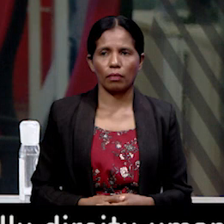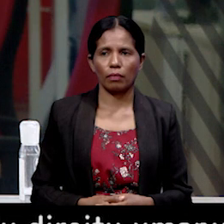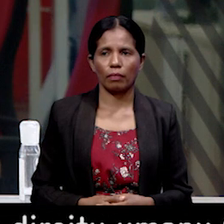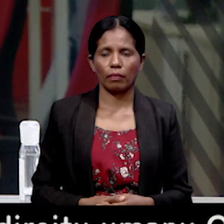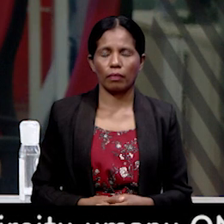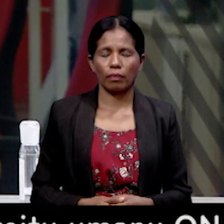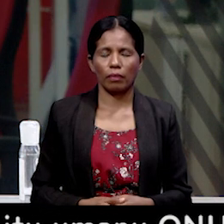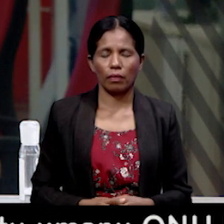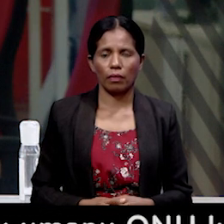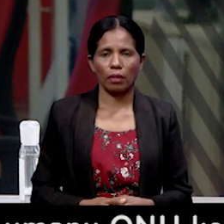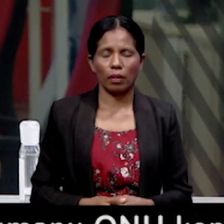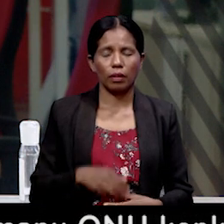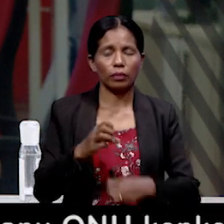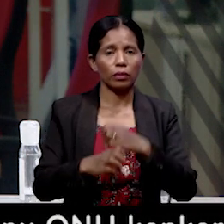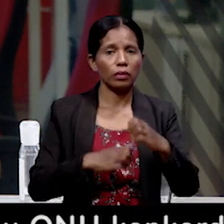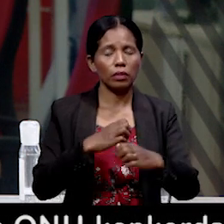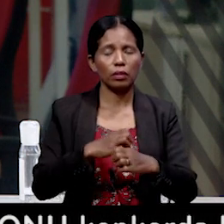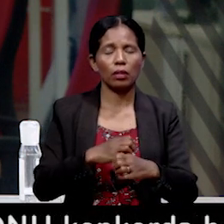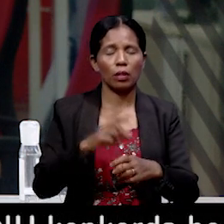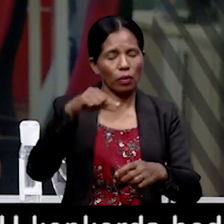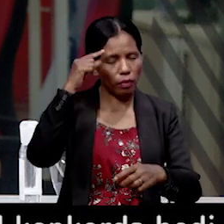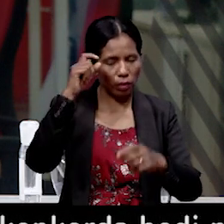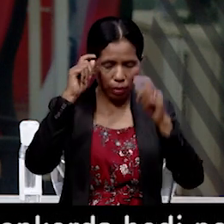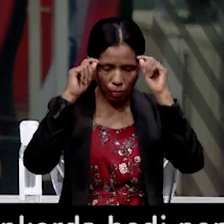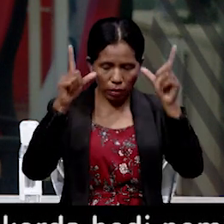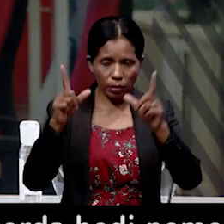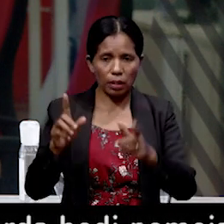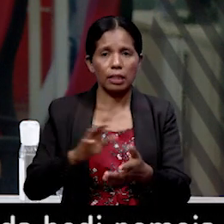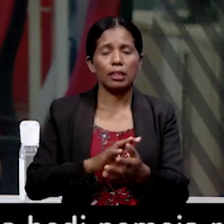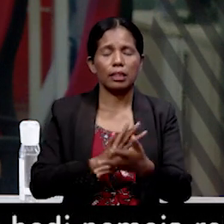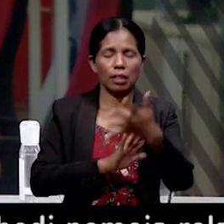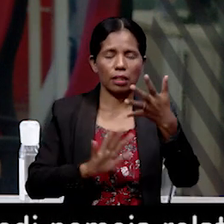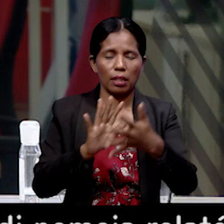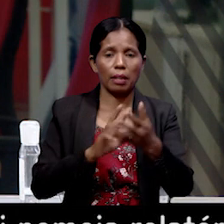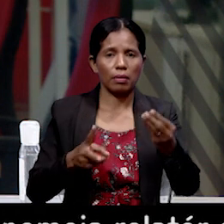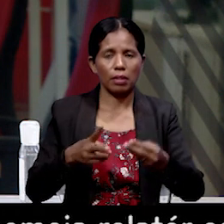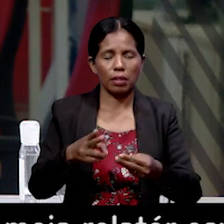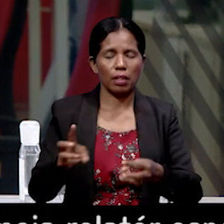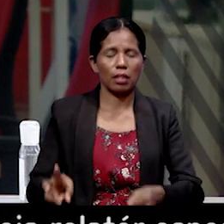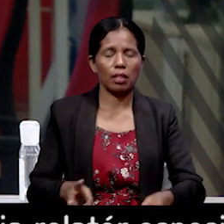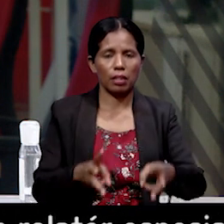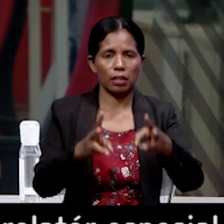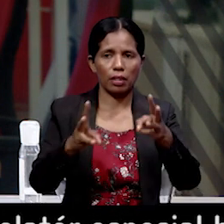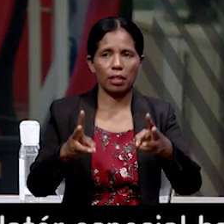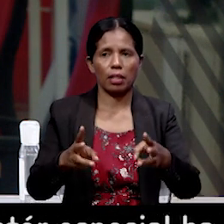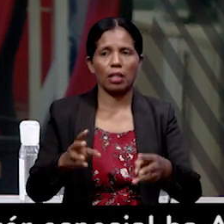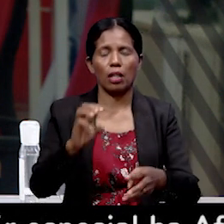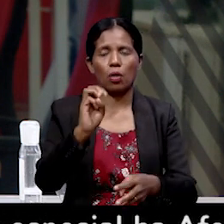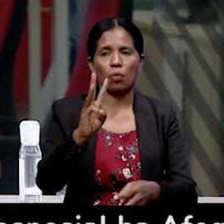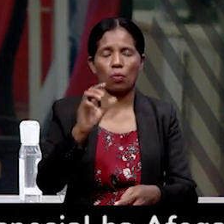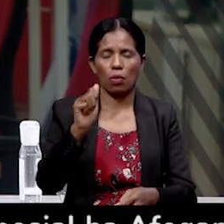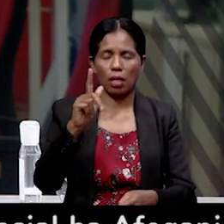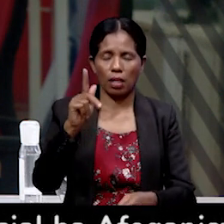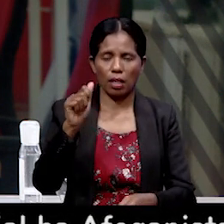União Europeia no governo Timor-Leste inaugura a estrada rural e a suco de Fawasi Wakala,